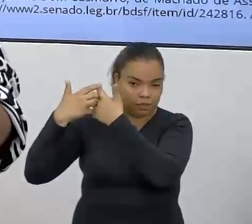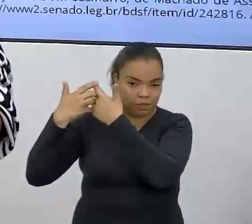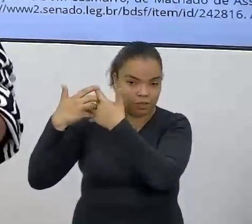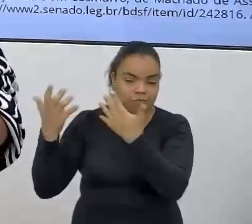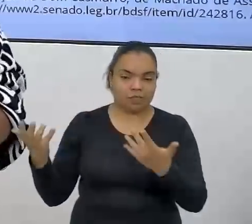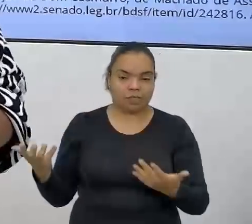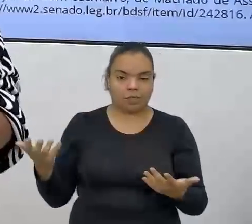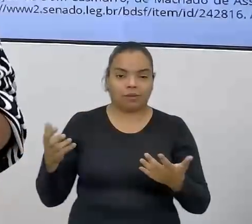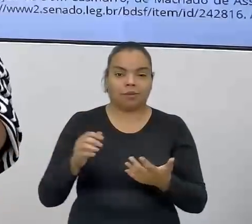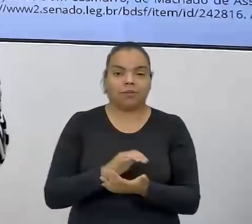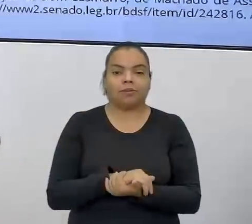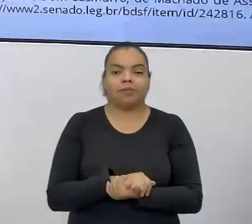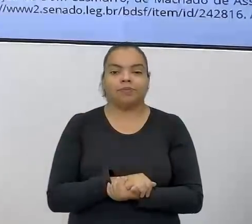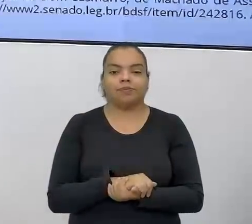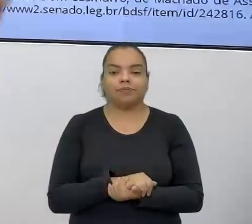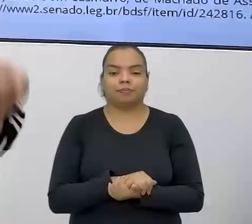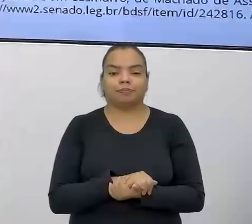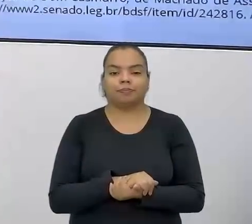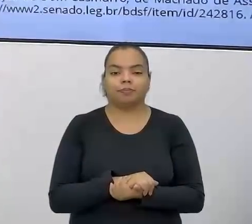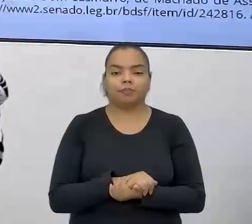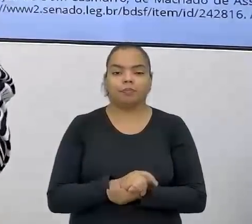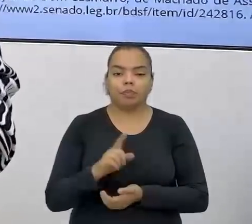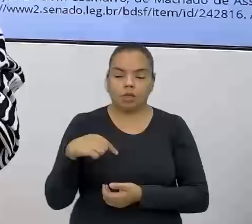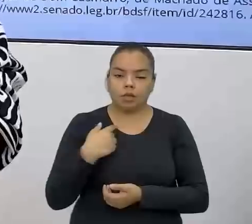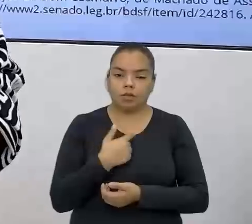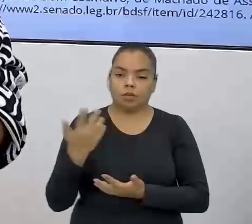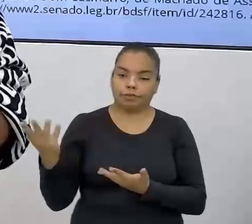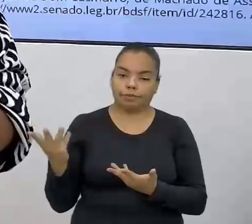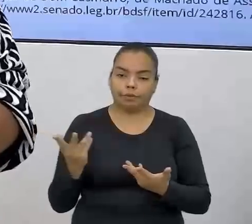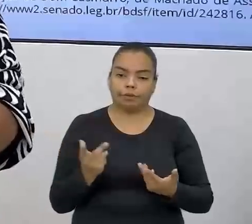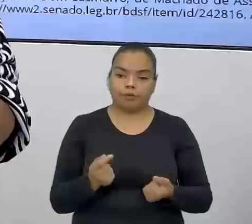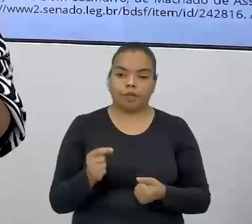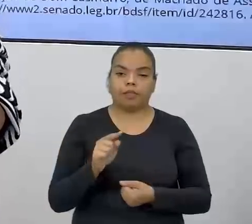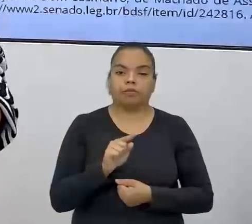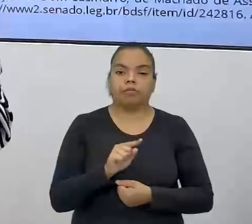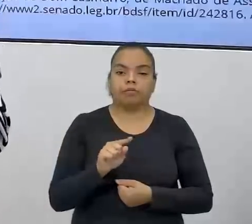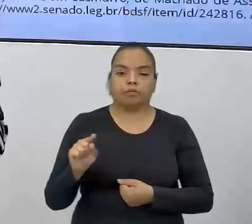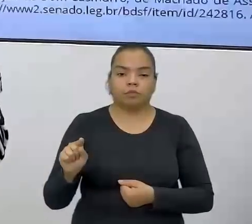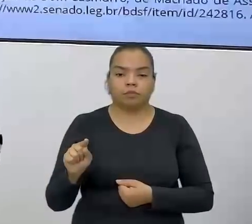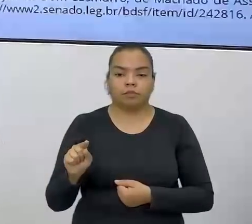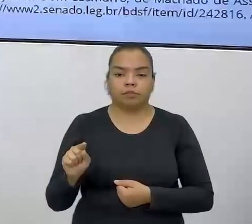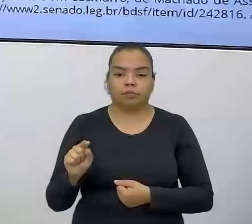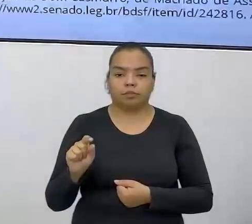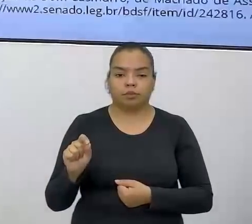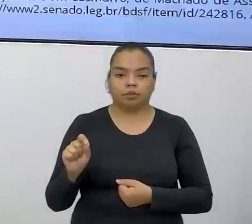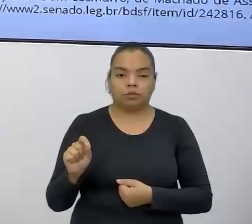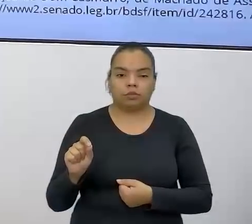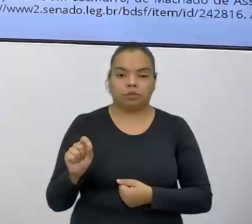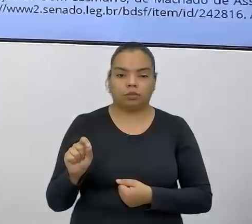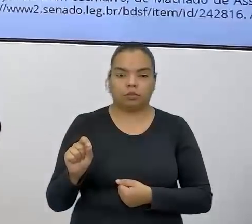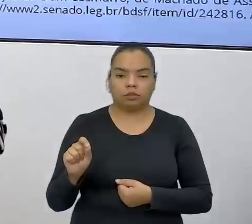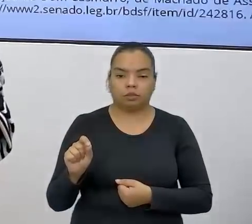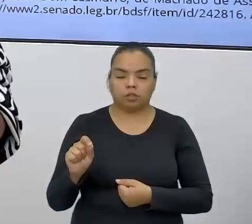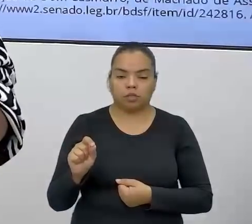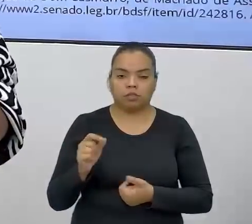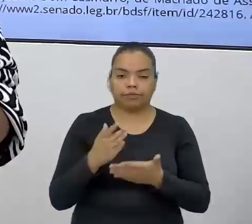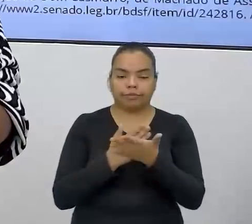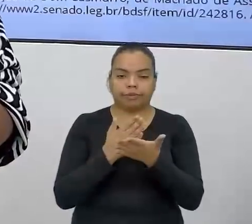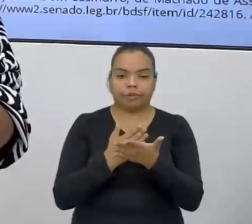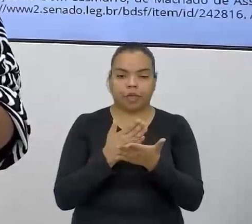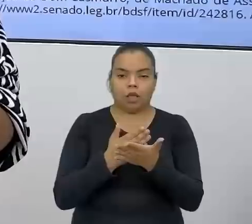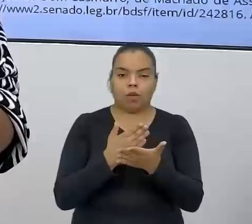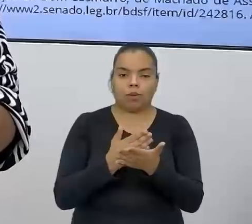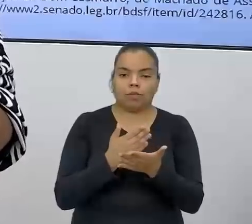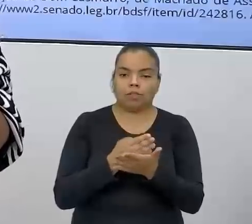das polêmicas é que a gente vai trazer a reflexão, nós vamos convidá-los, antes de sistematizar a obra de Machado de Assis,